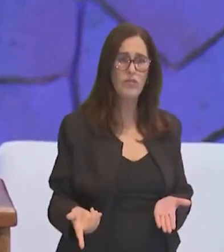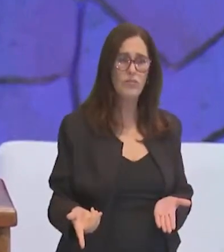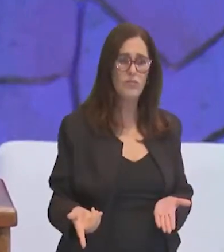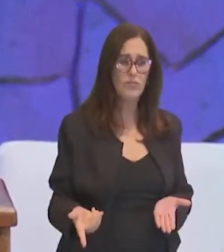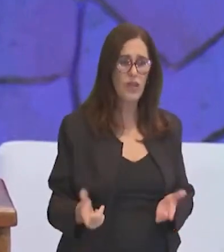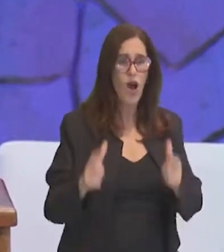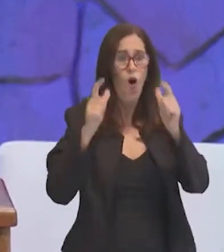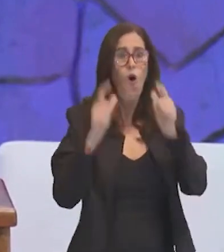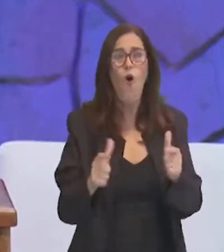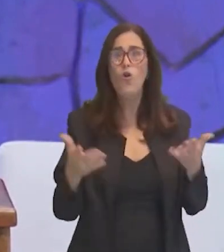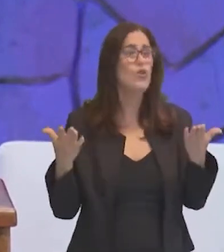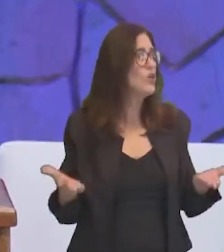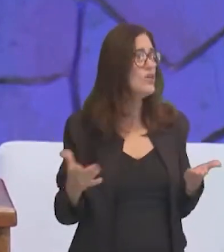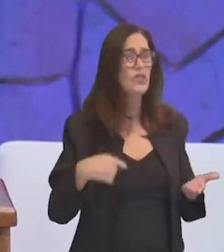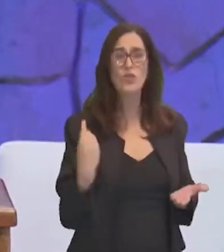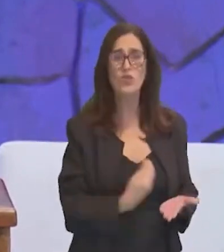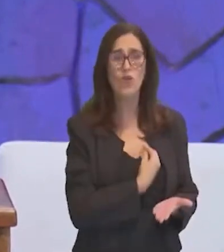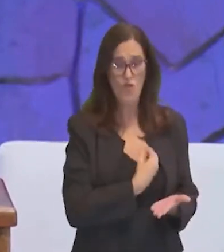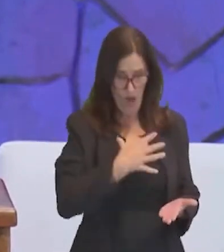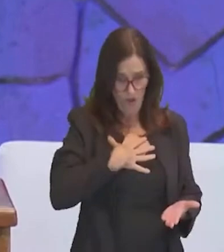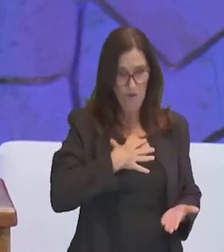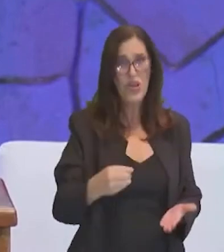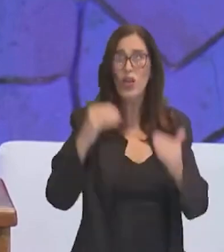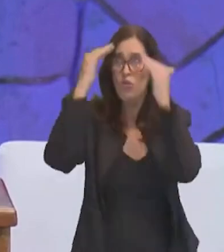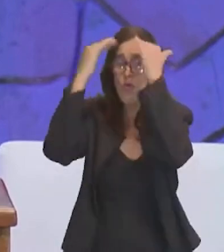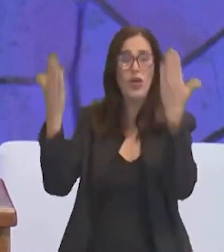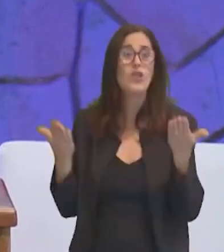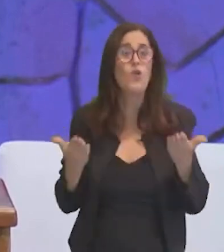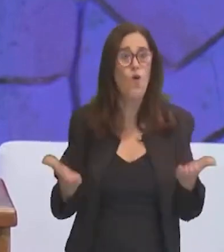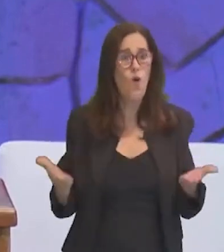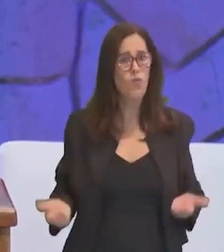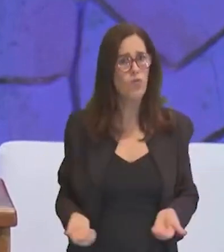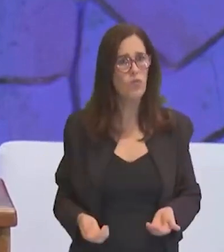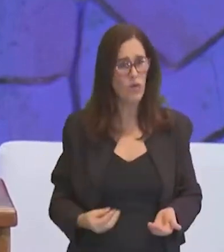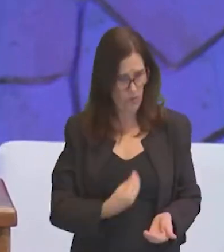Aonde nós estamos enquanto filhos obedientes?